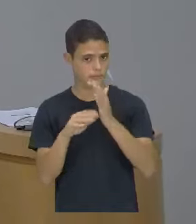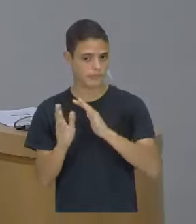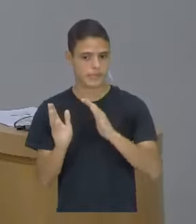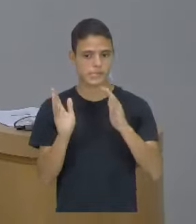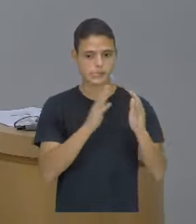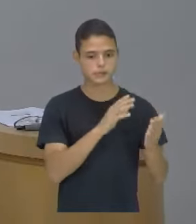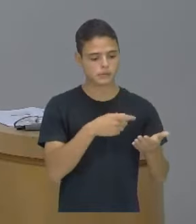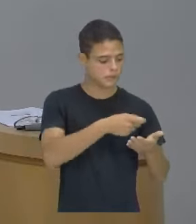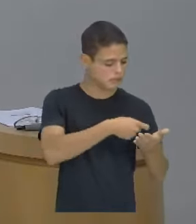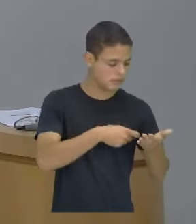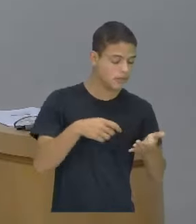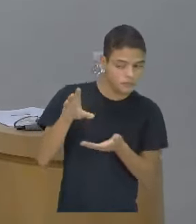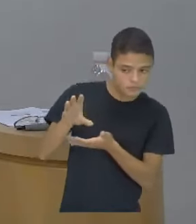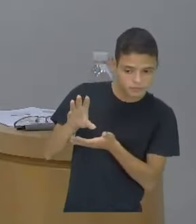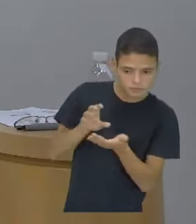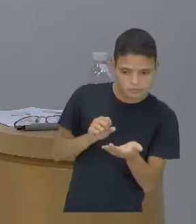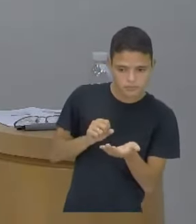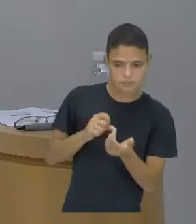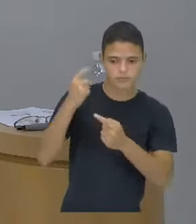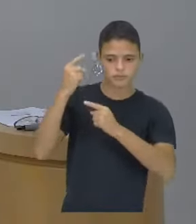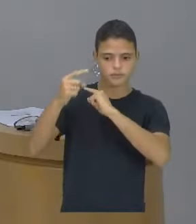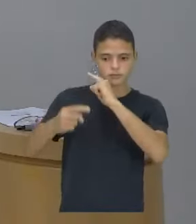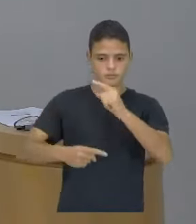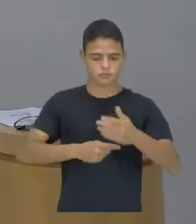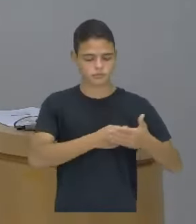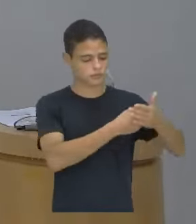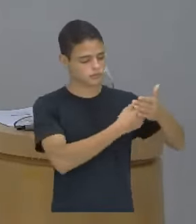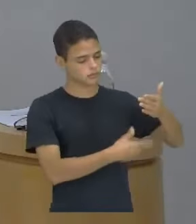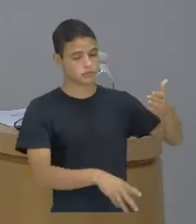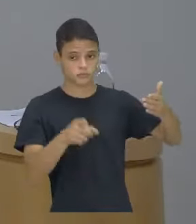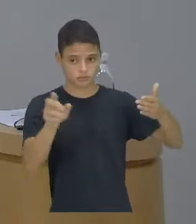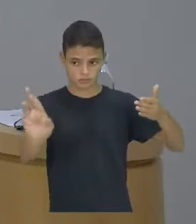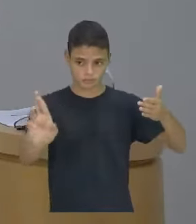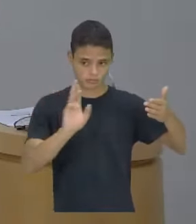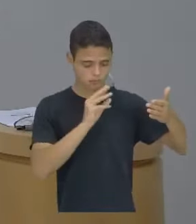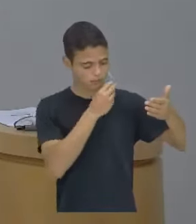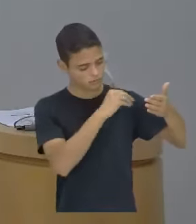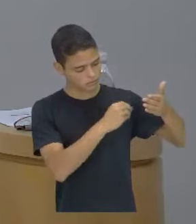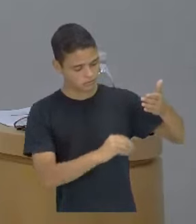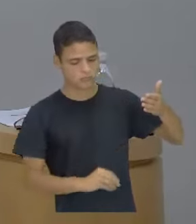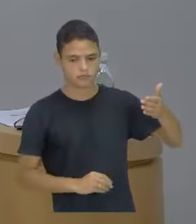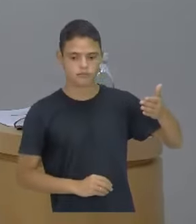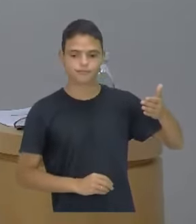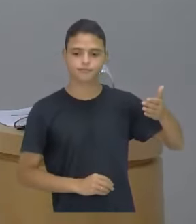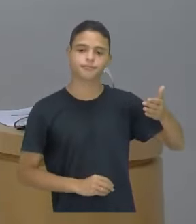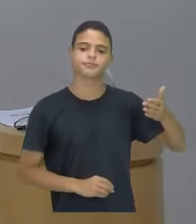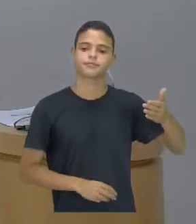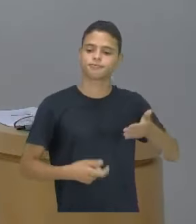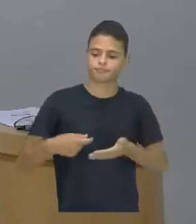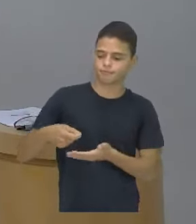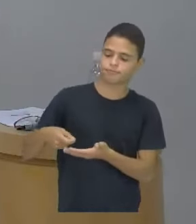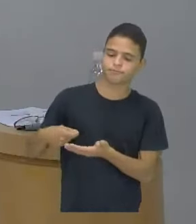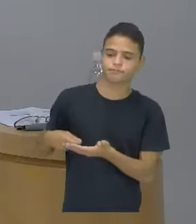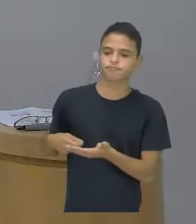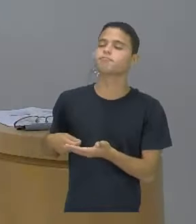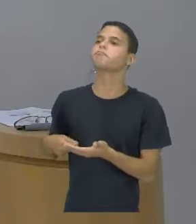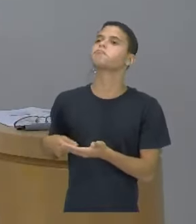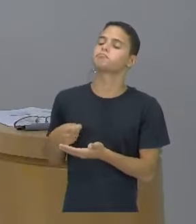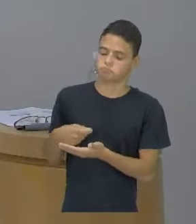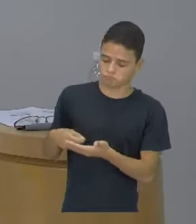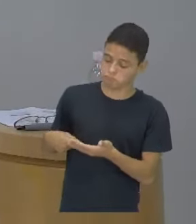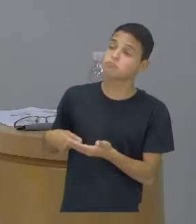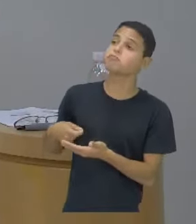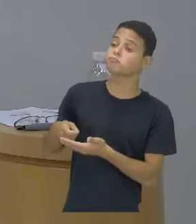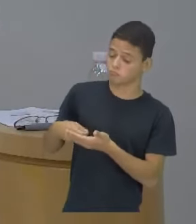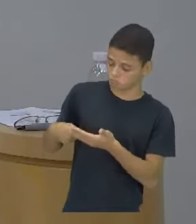vídeo, anotem aí nos cadernos de vocês, depois eu vou abrir um tempo para vocês responderem no chat. Por enquanto, vai anotando no seu caderno aí os tipos de